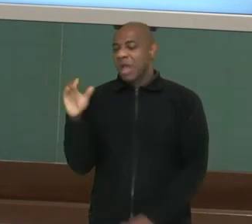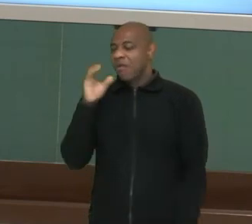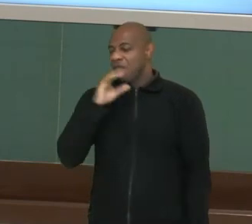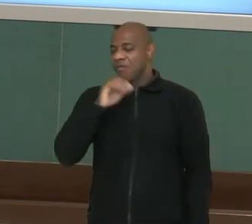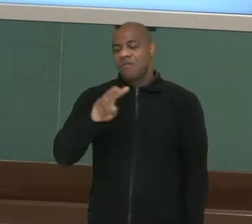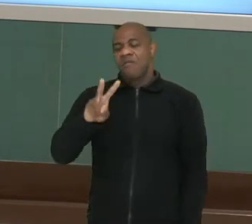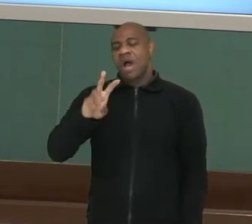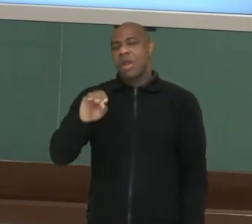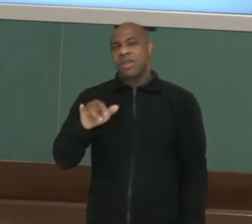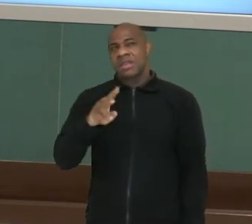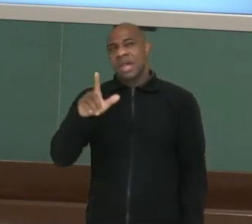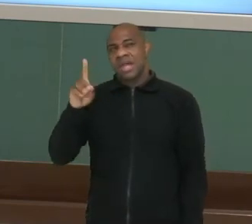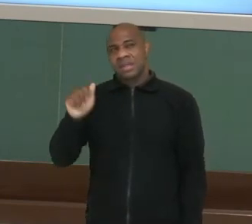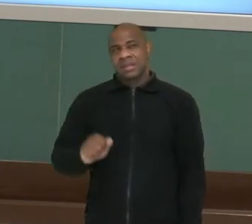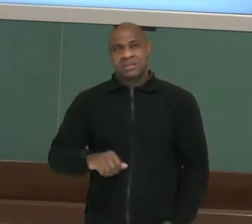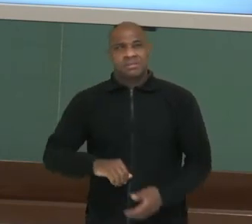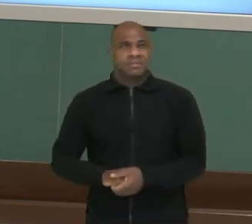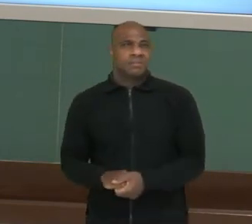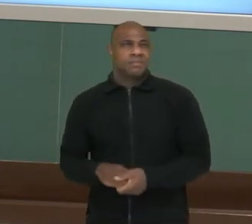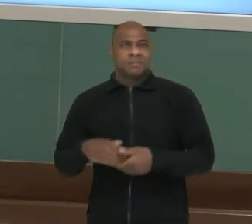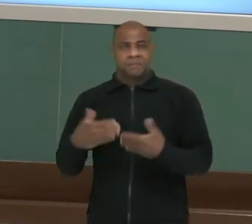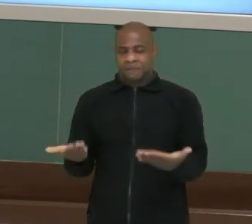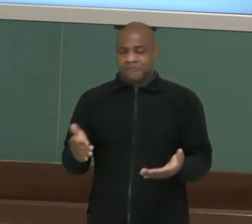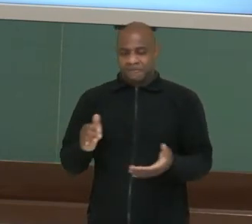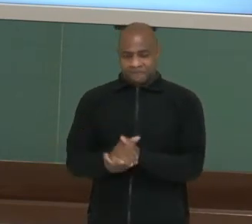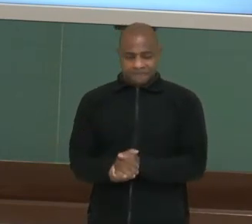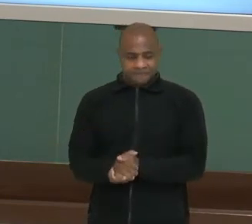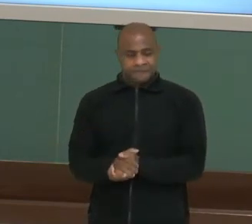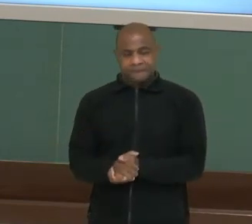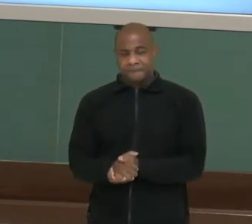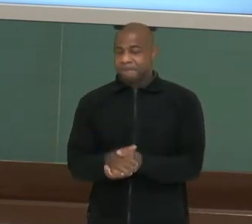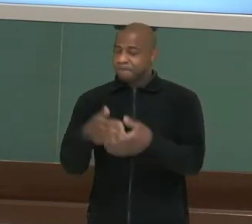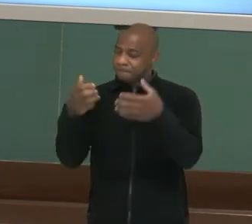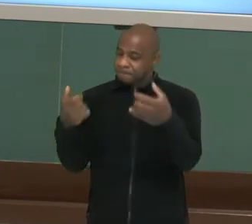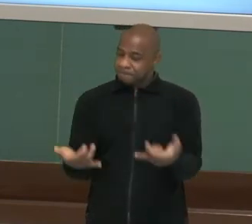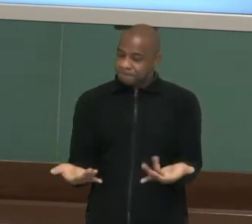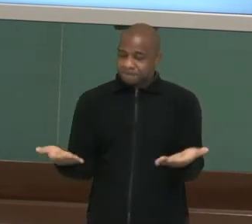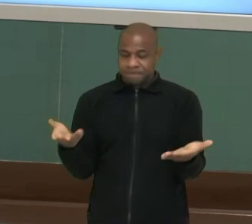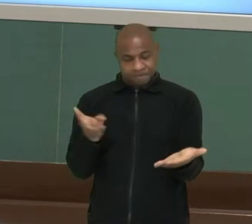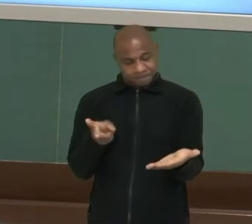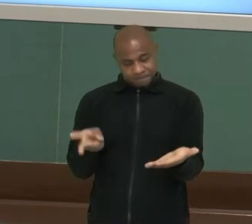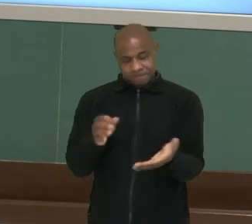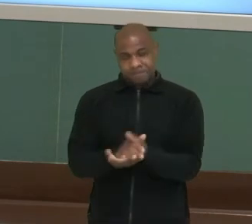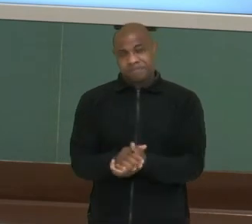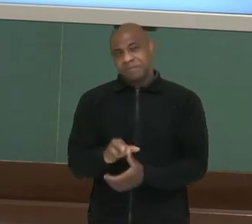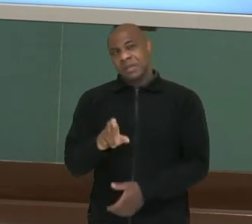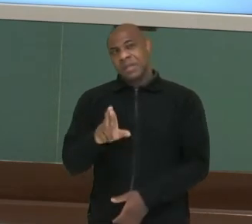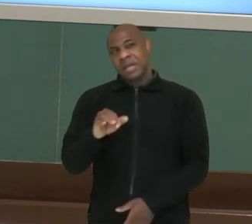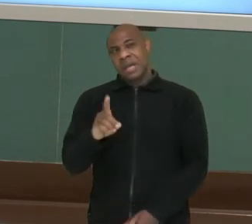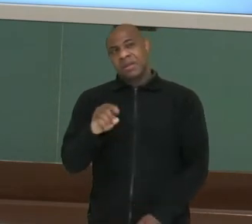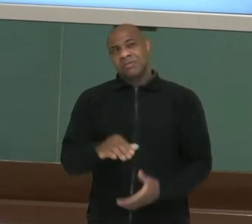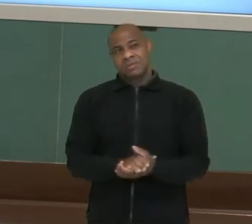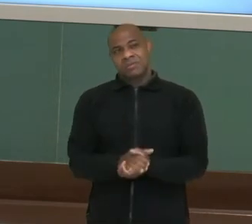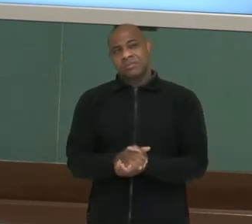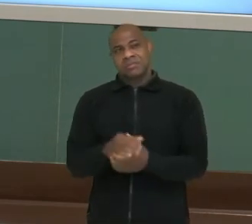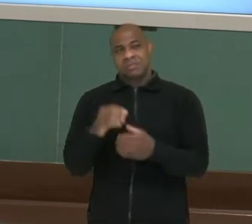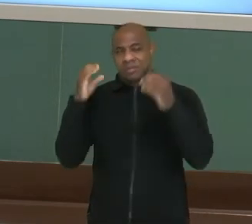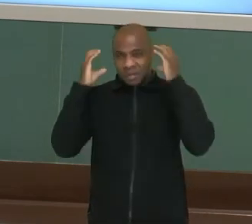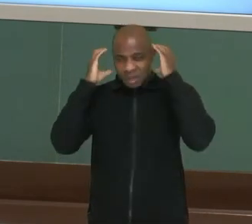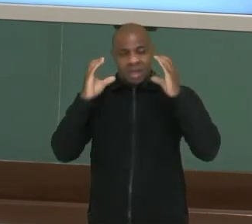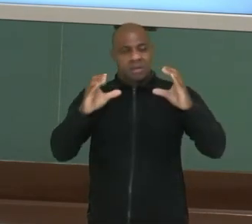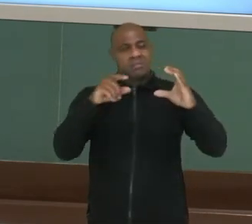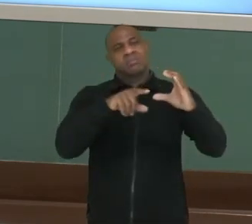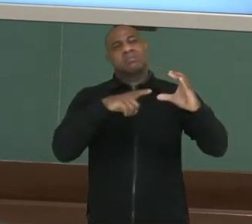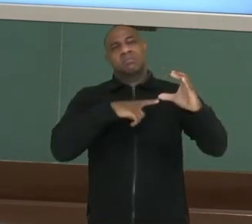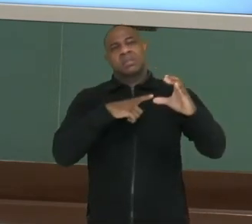Não esqueça disso. E é claro ainda, né, falando assim para você sobre a onda de rádio. Pessoal, uma onda de rádio, você tem